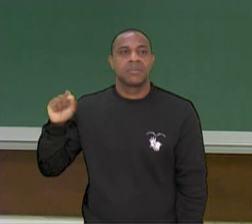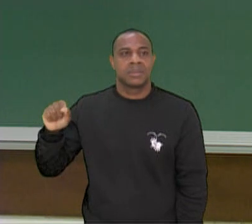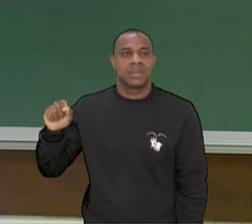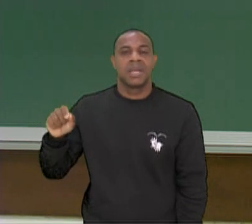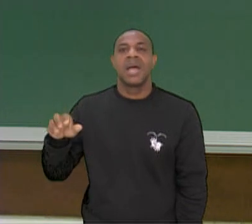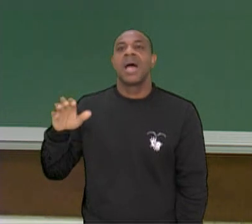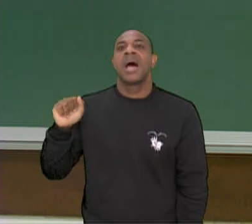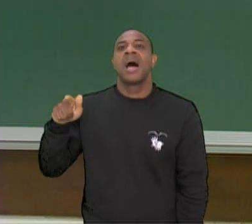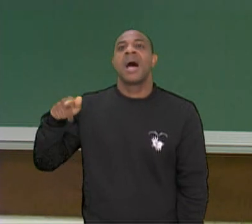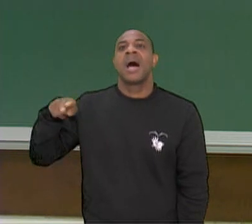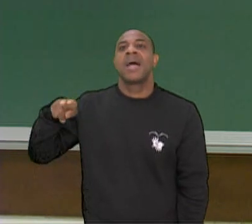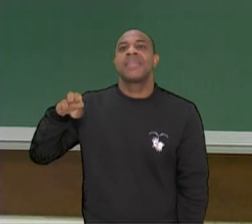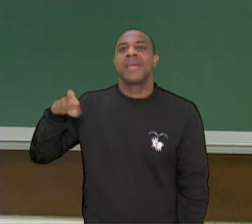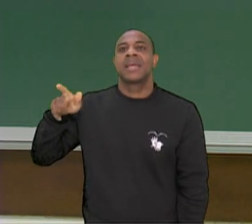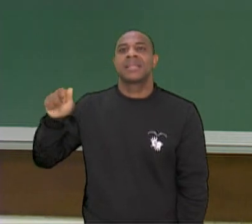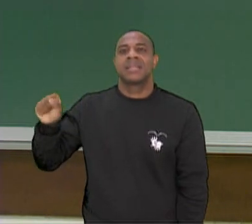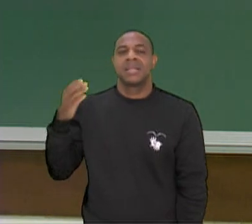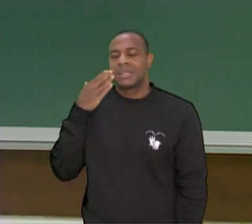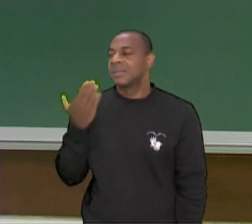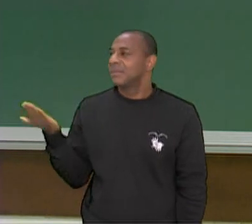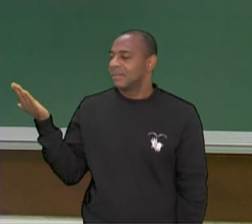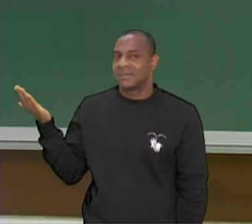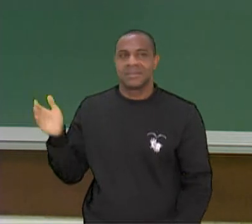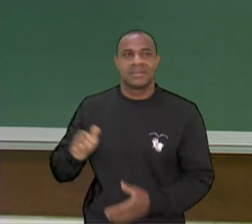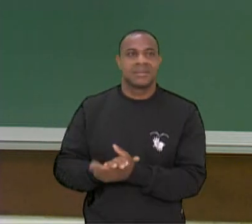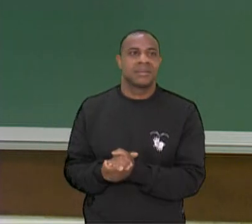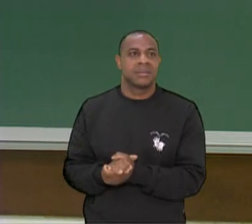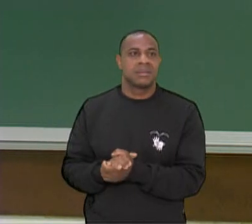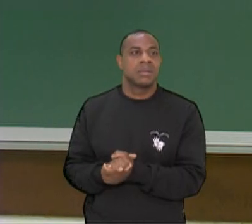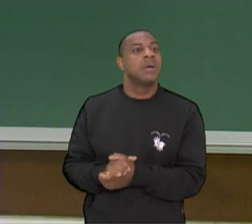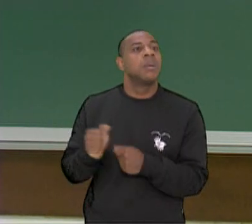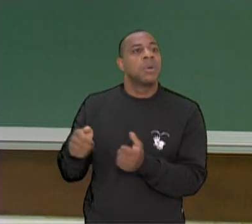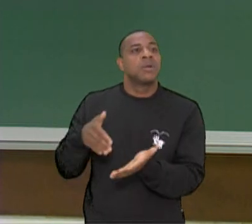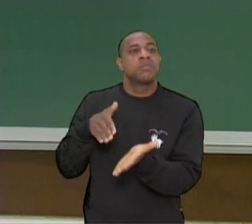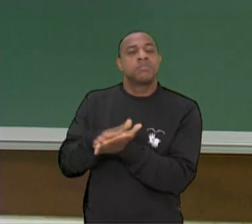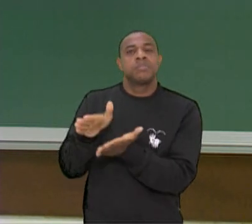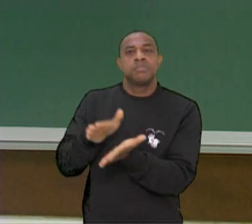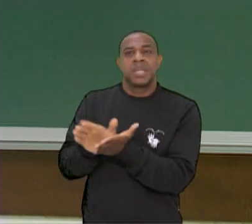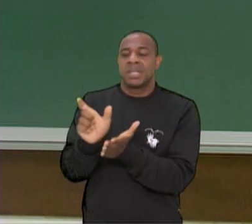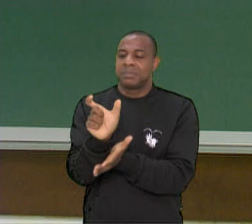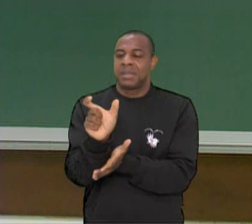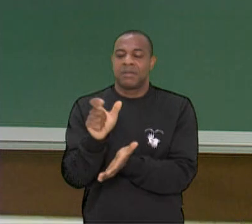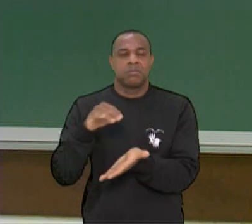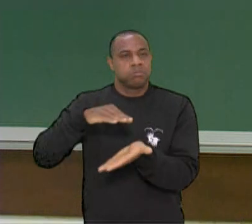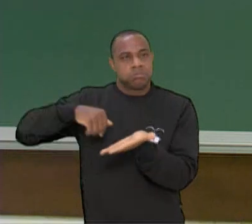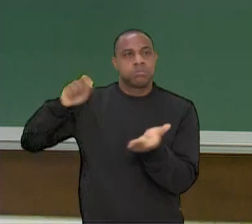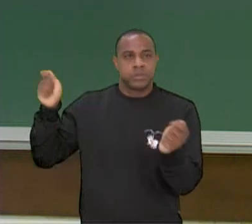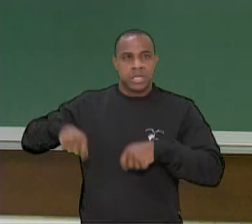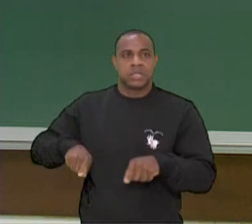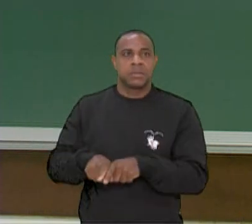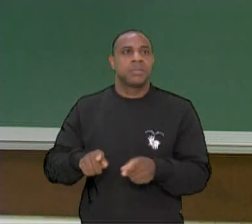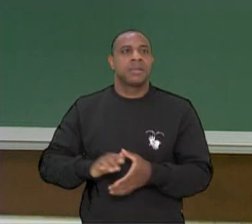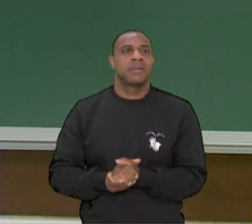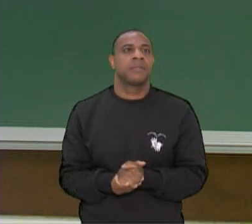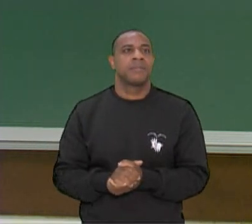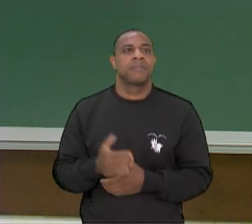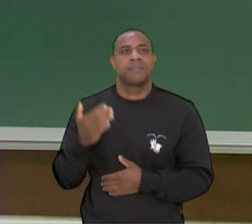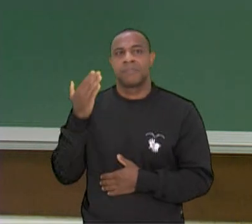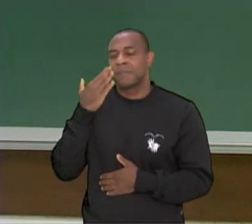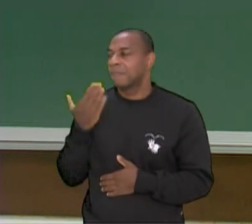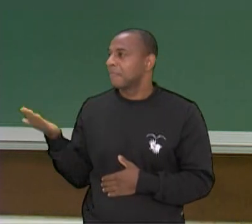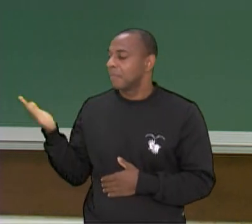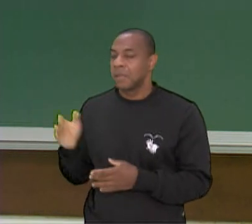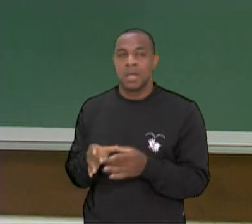foram anexadas, né? Então, olha só, se você quiser tirar a palavra impressas, também dá. Legal, né? Ei, galera,